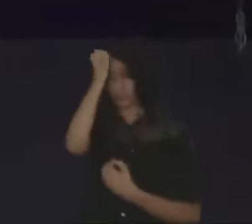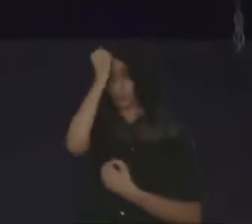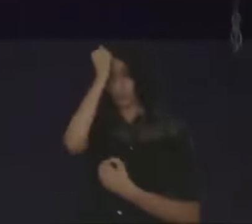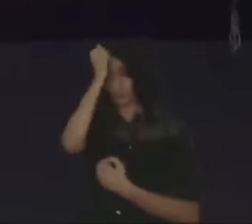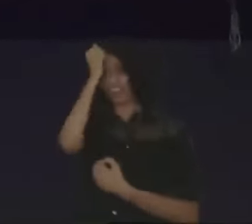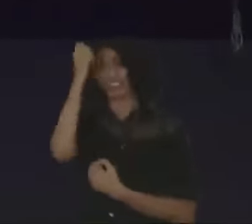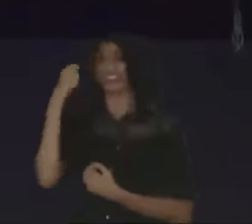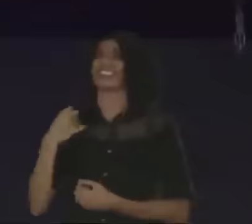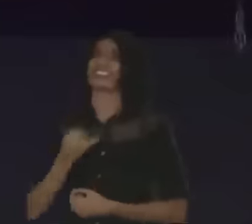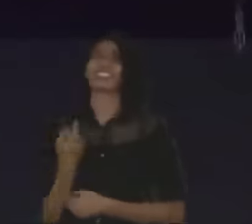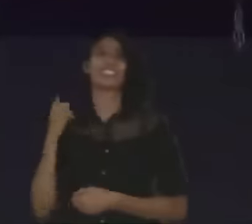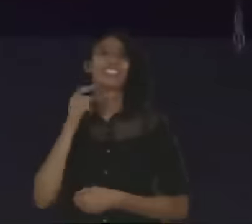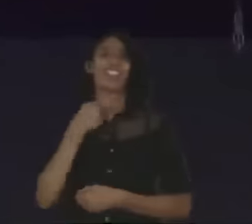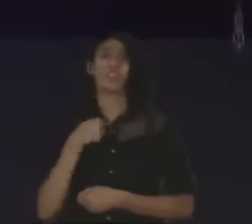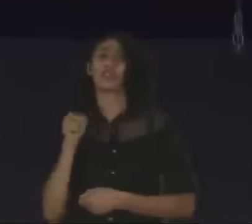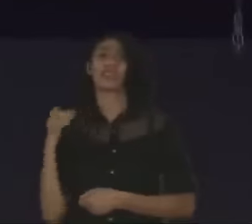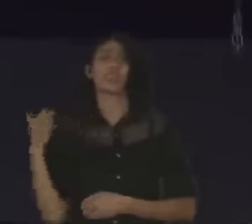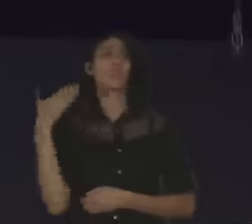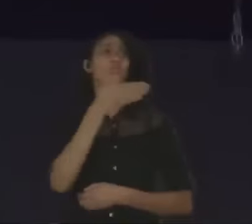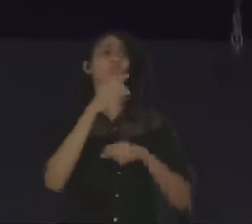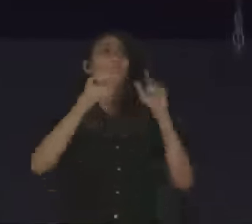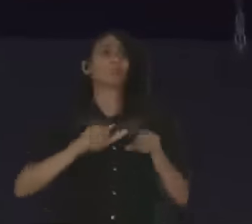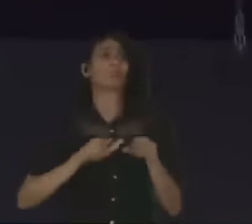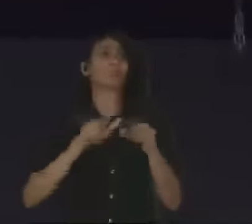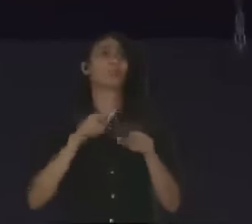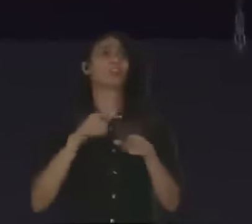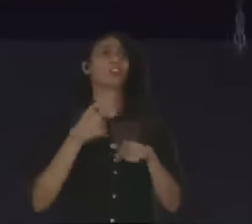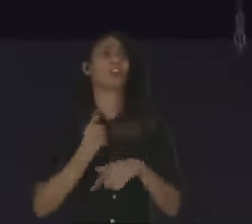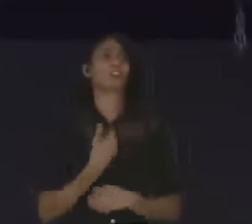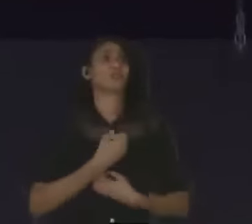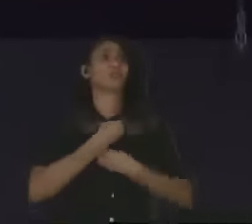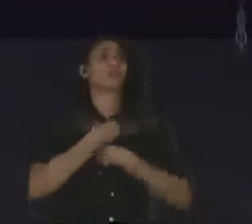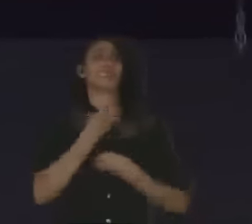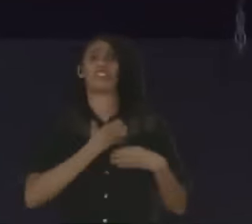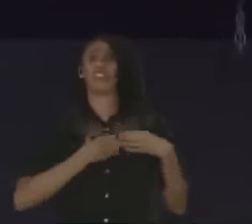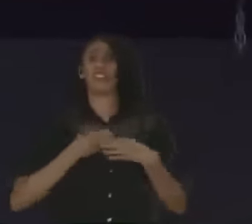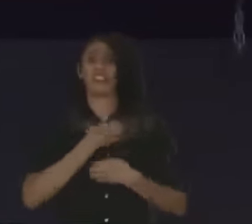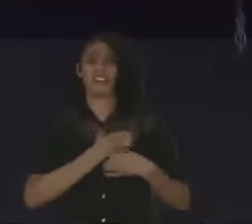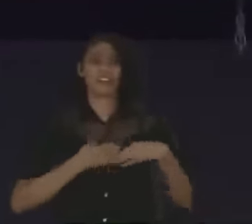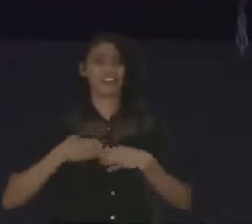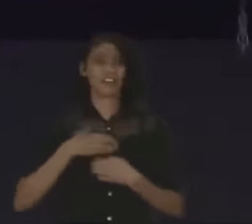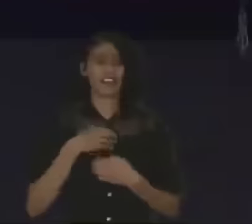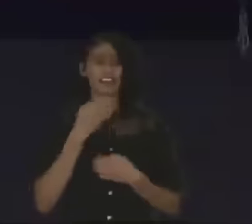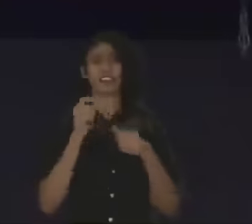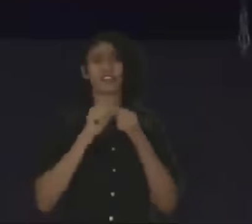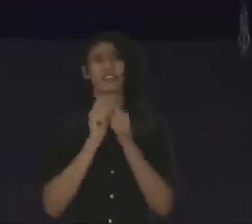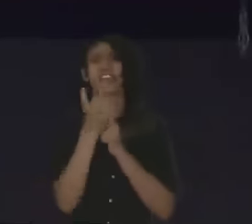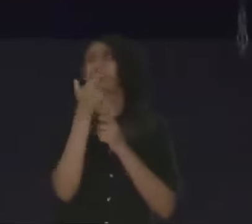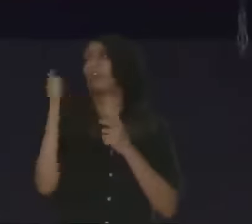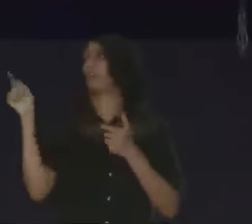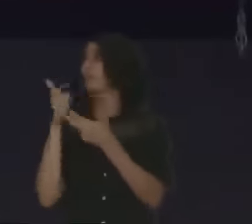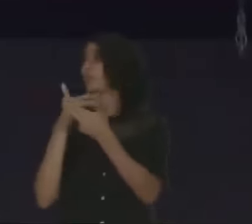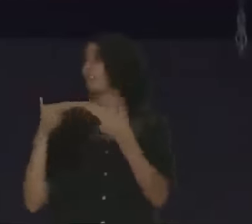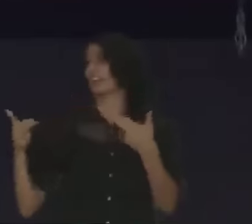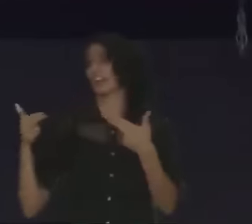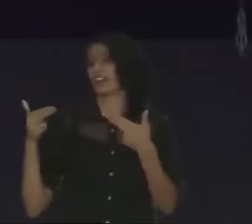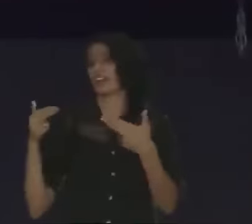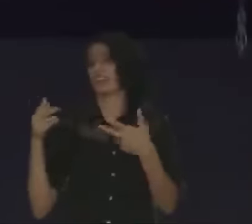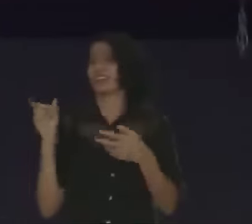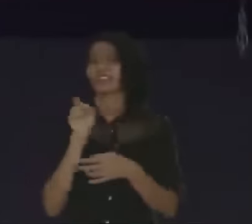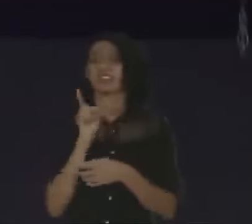você vai combater sentimentos de inadequação quando você estiver fazendo qualquer outra coisa você não vai conseguir